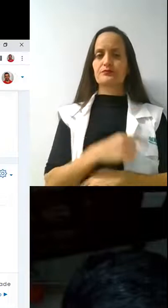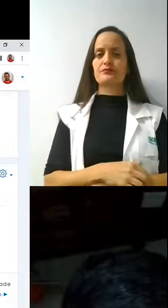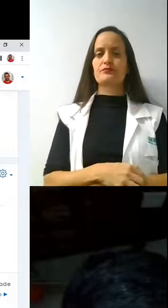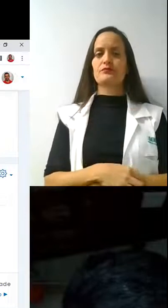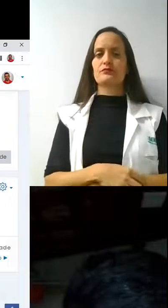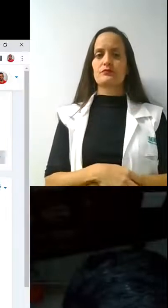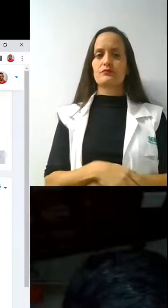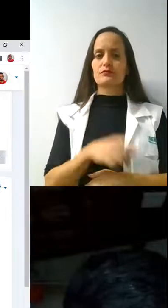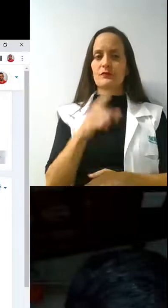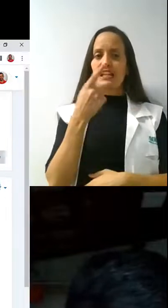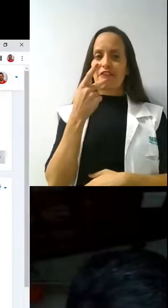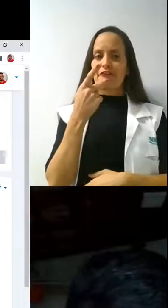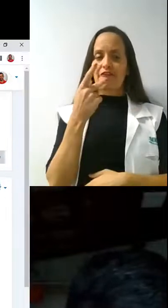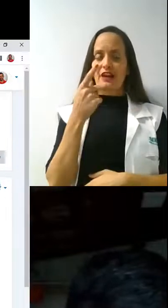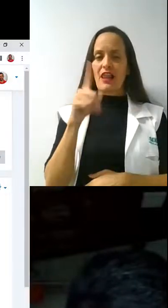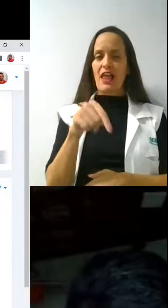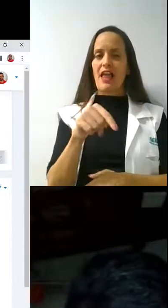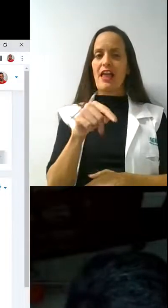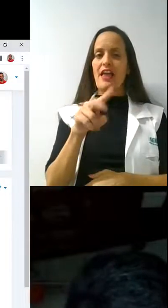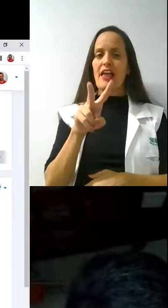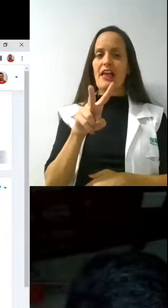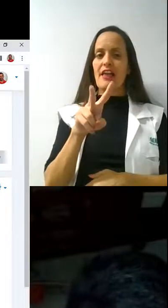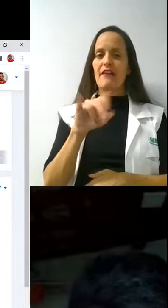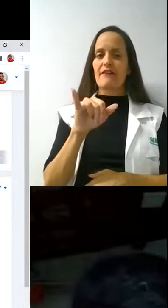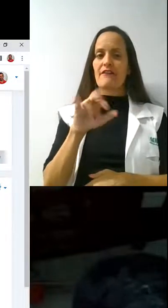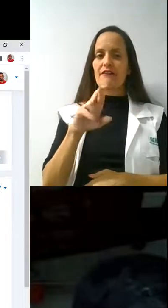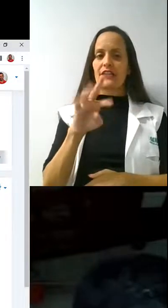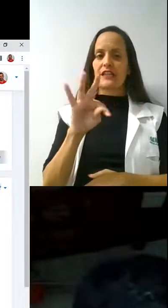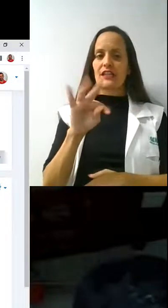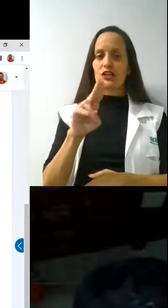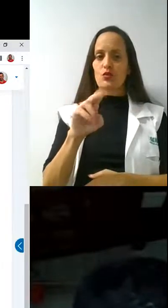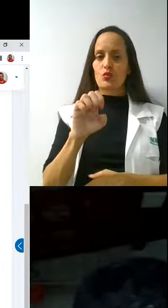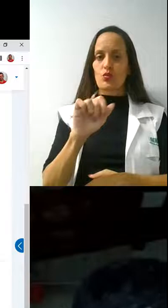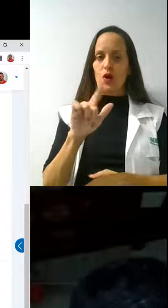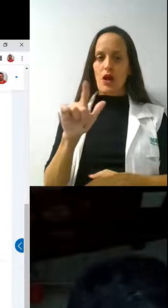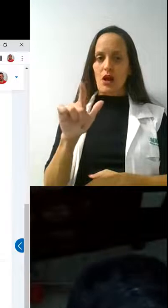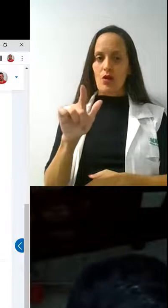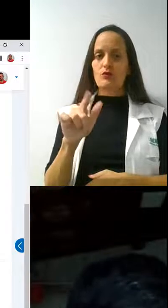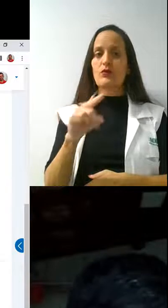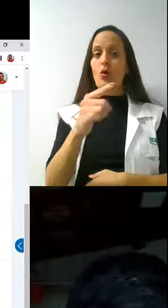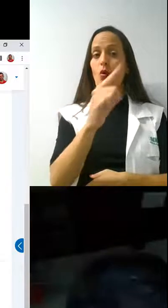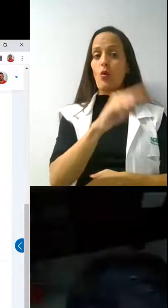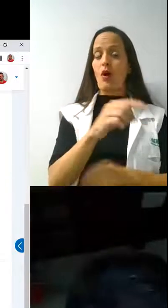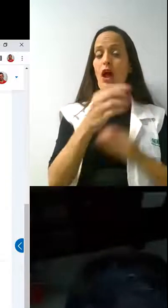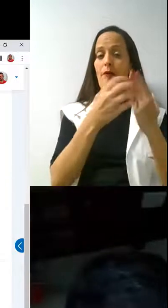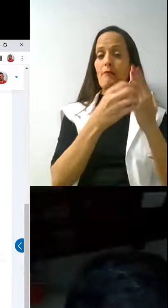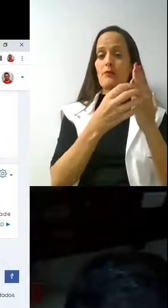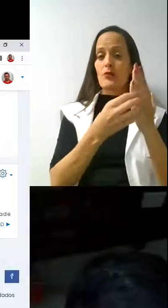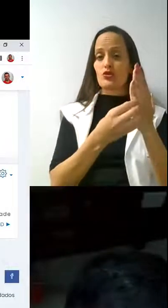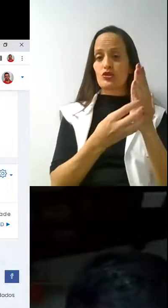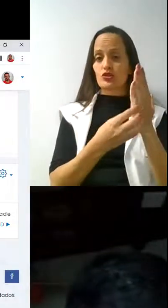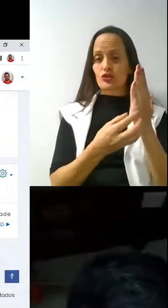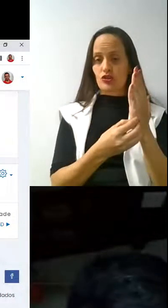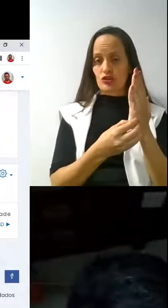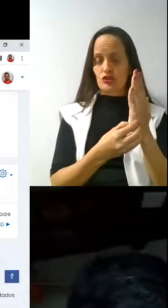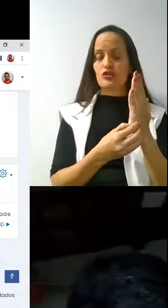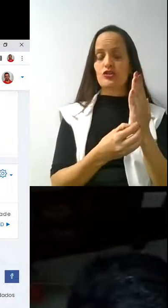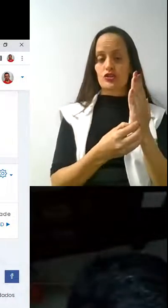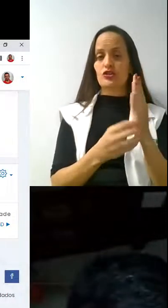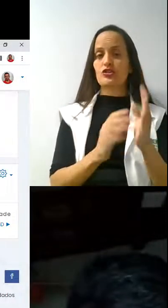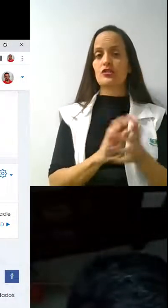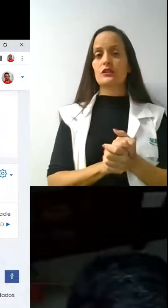conteúdo virtual, né, que tem aqui no AVA, certo? E também tem um link da apostila, né? A